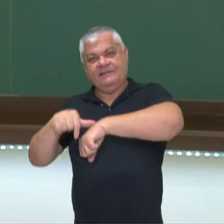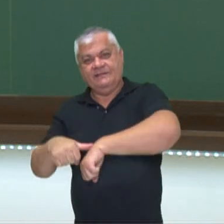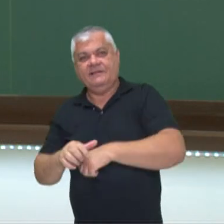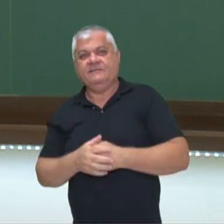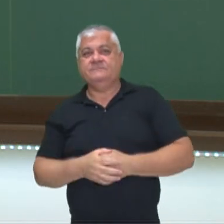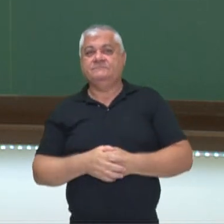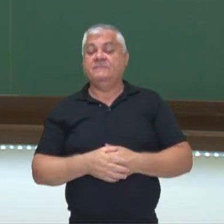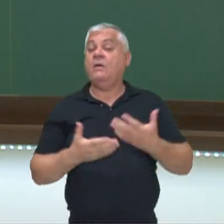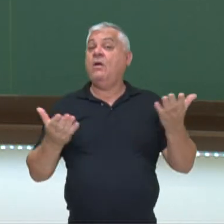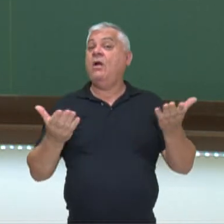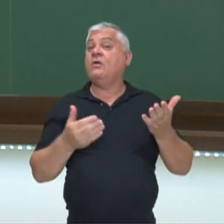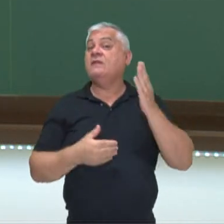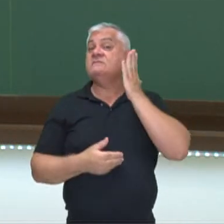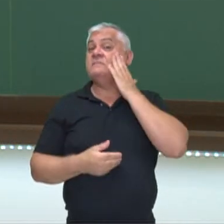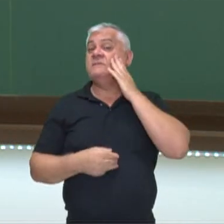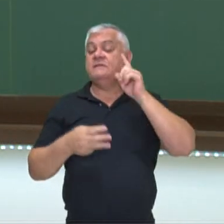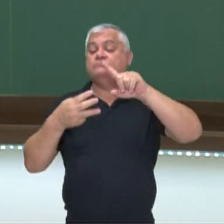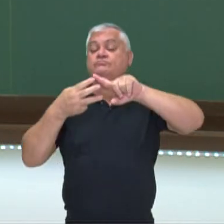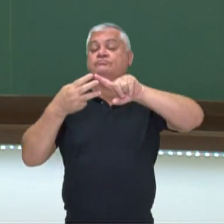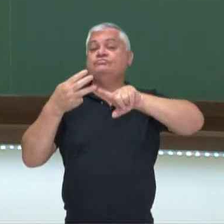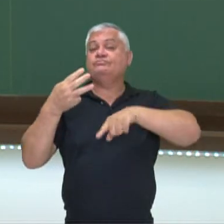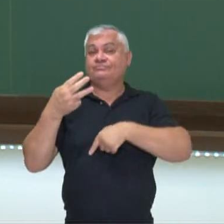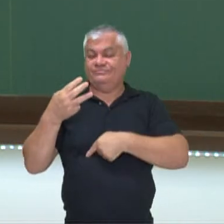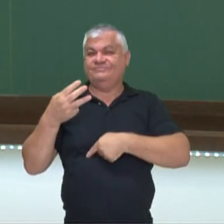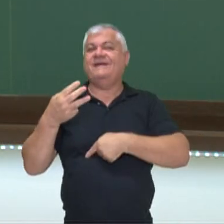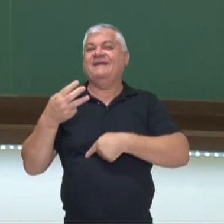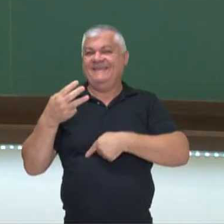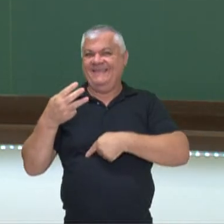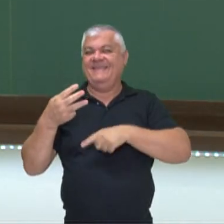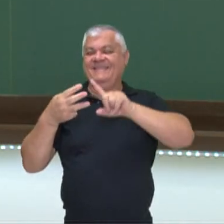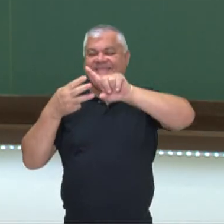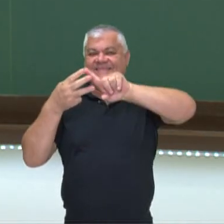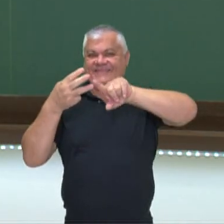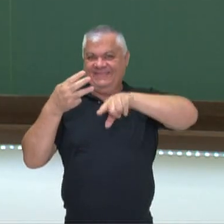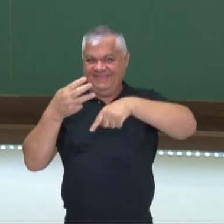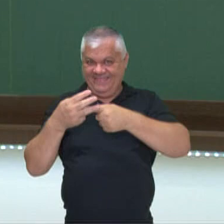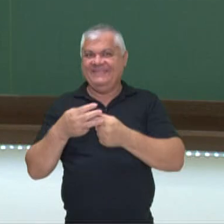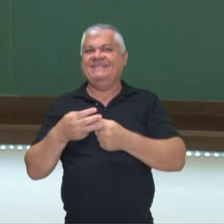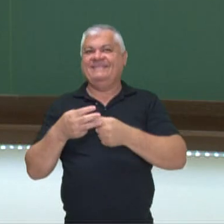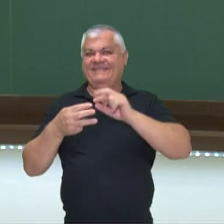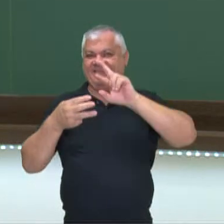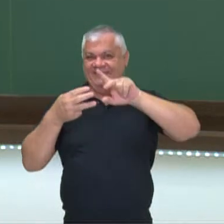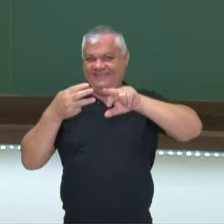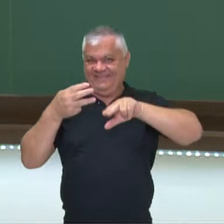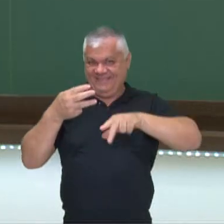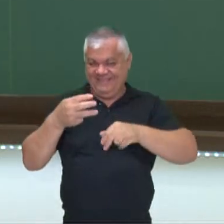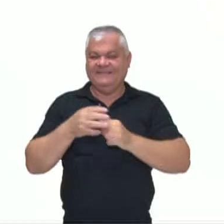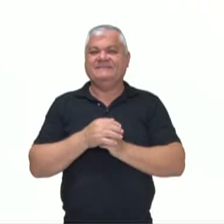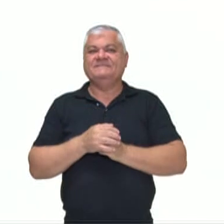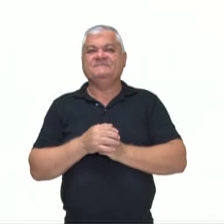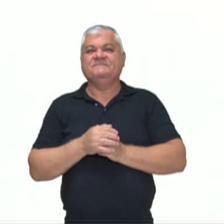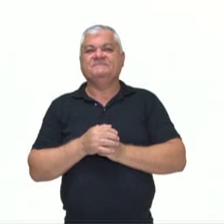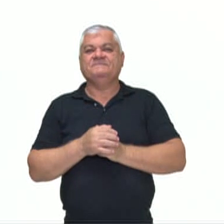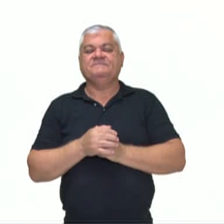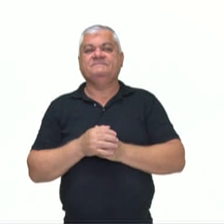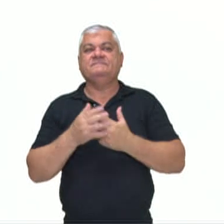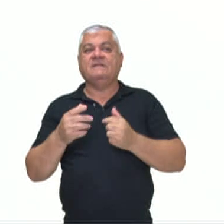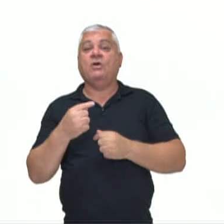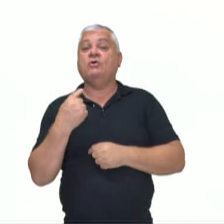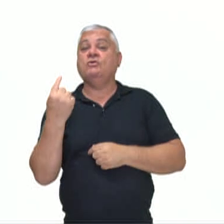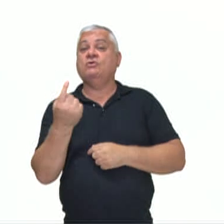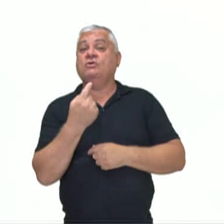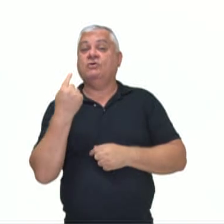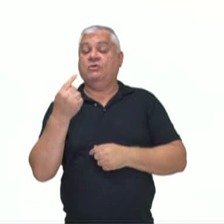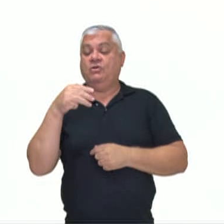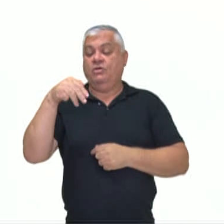o plural, las personas del plural, aí os pronomes personais. Nosotros e nosotras, seria